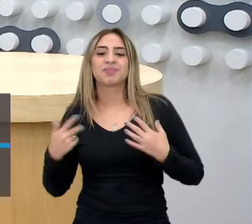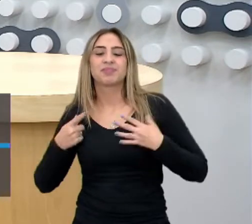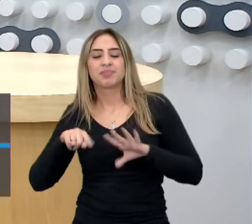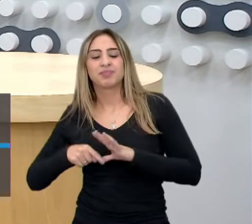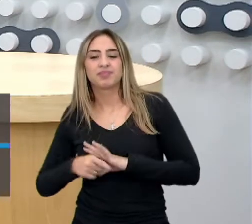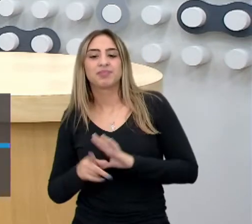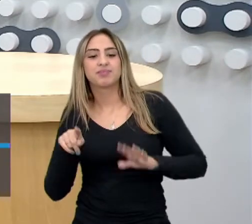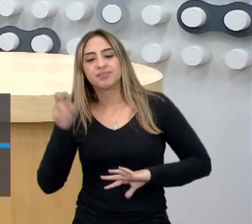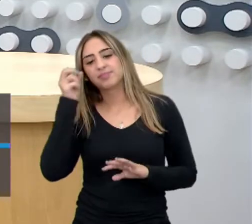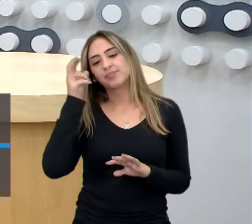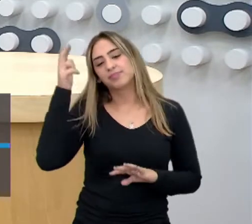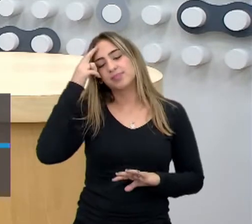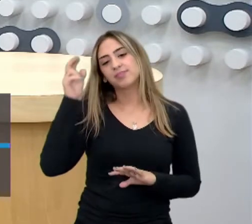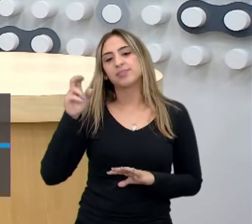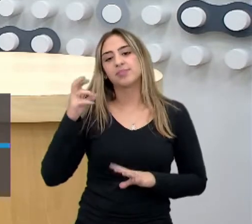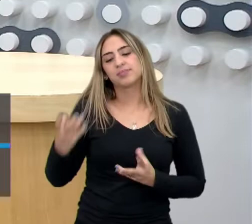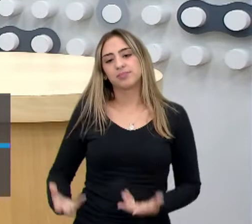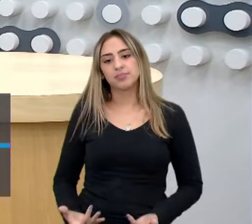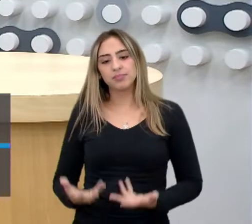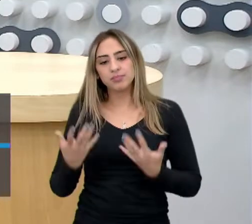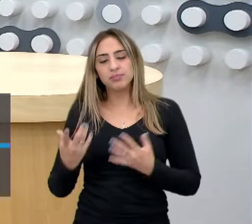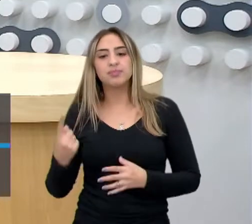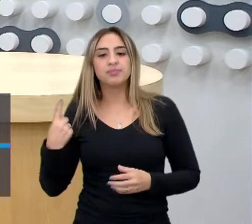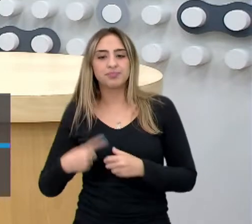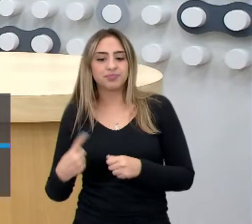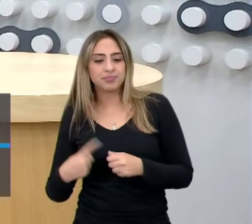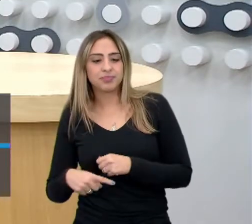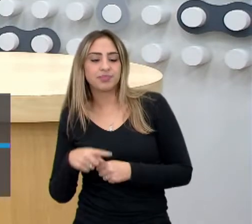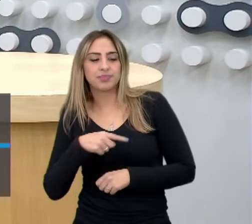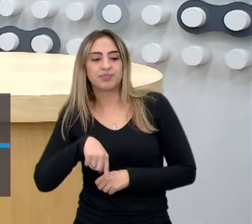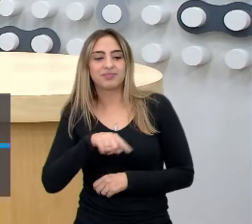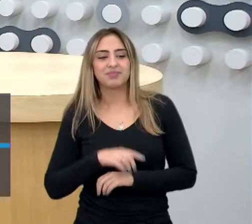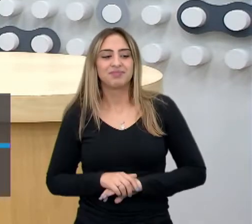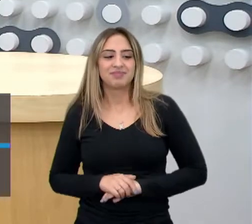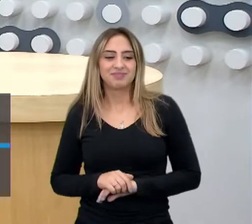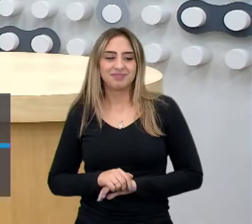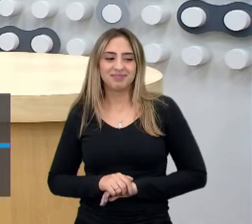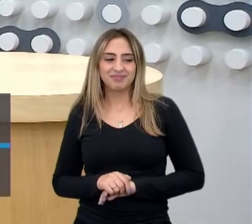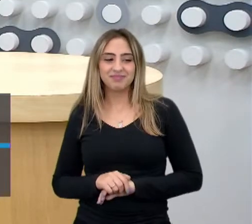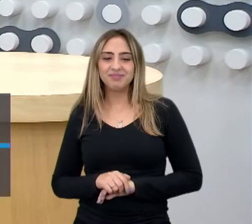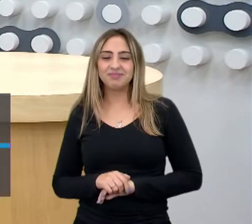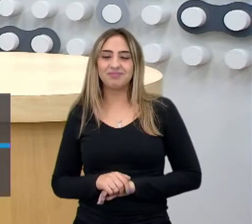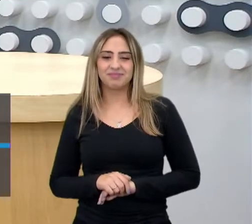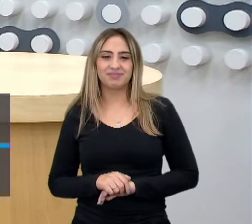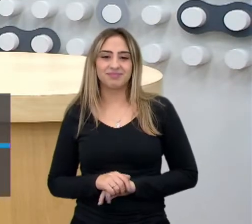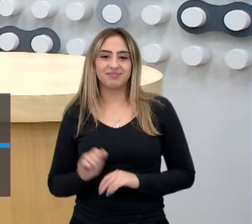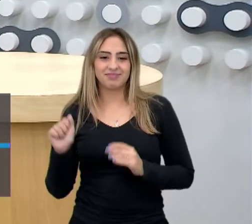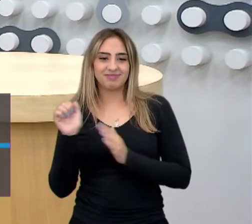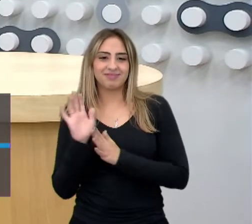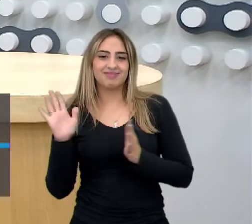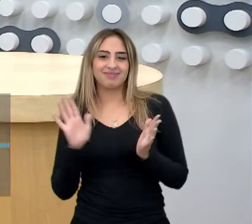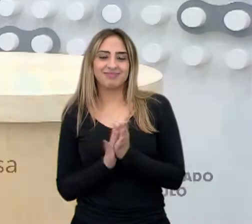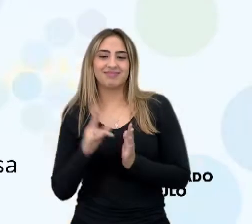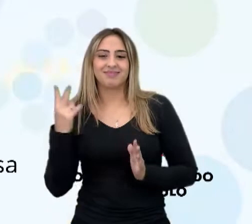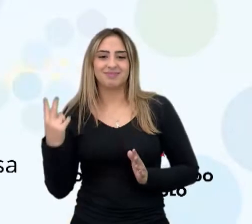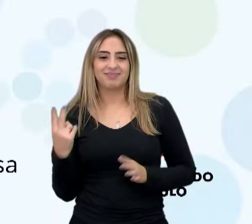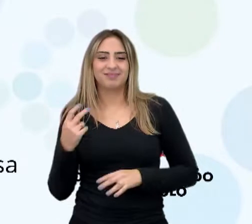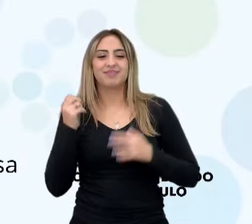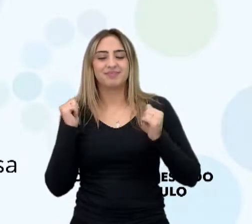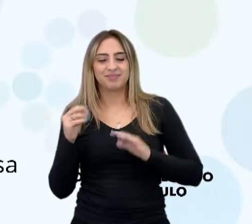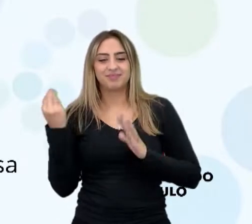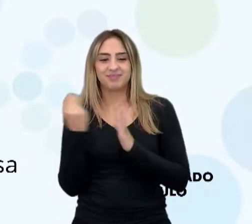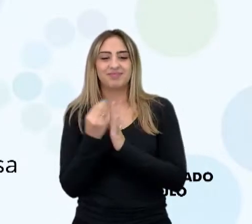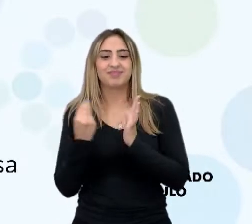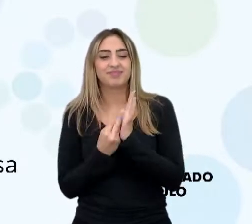aprofundamento é a cultura do solo do campo à cidade, né? Vamos dar sequência aí à atividade 2, pode colocar aí na tela,